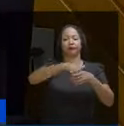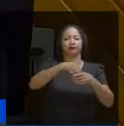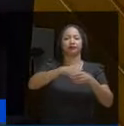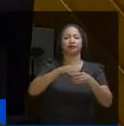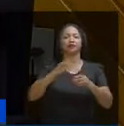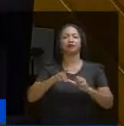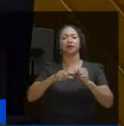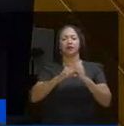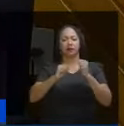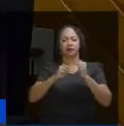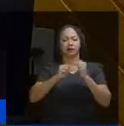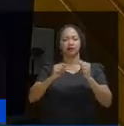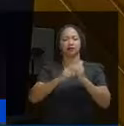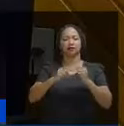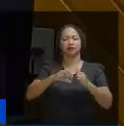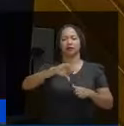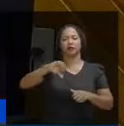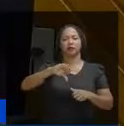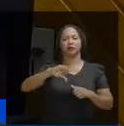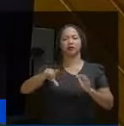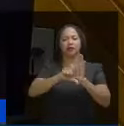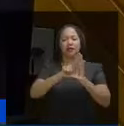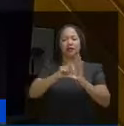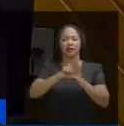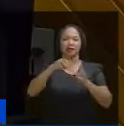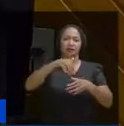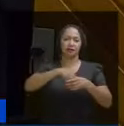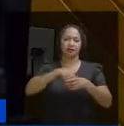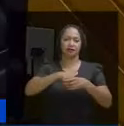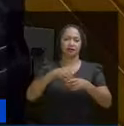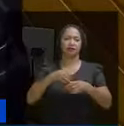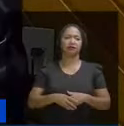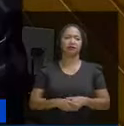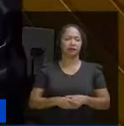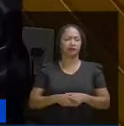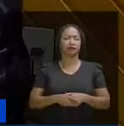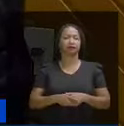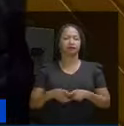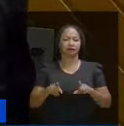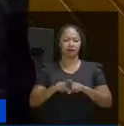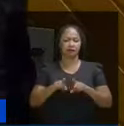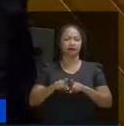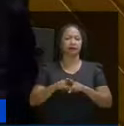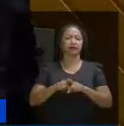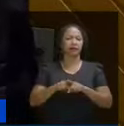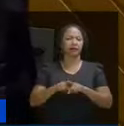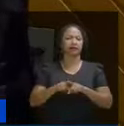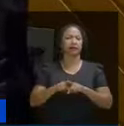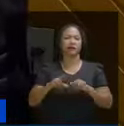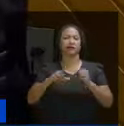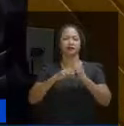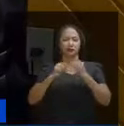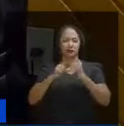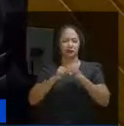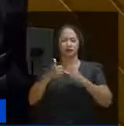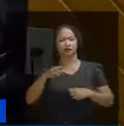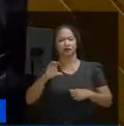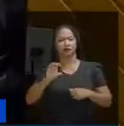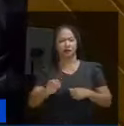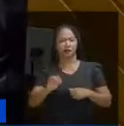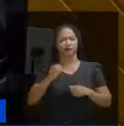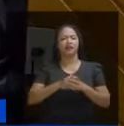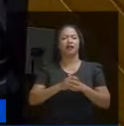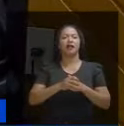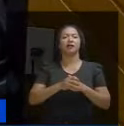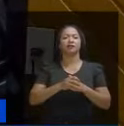artigo 9º da Lei das Eleições, qual faz reprodução do artigo 10 da